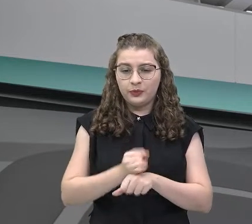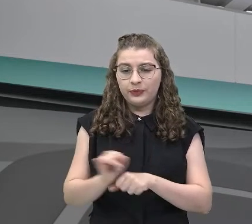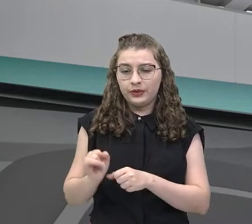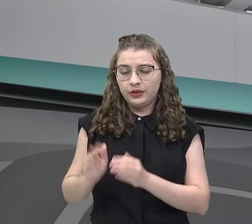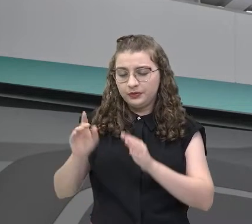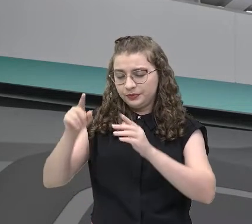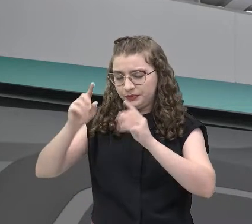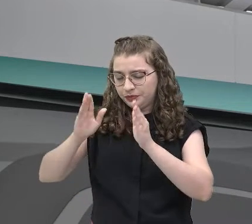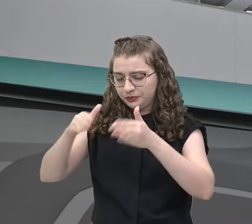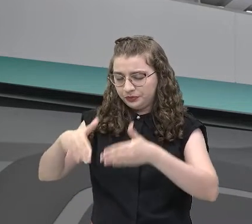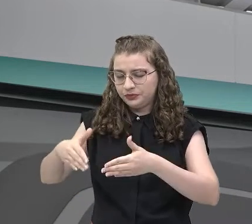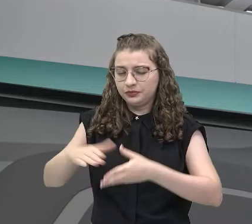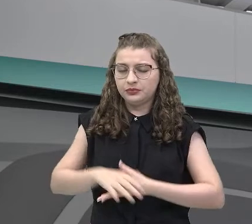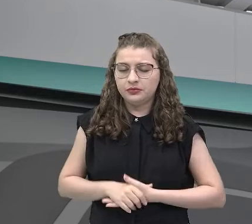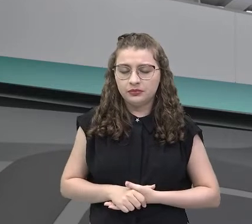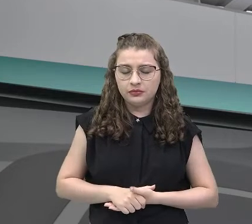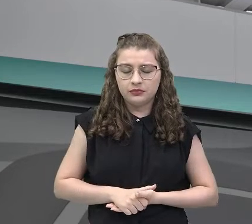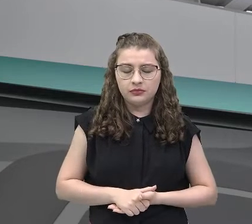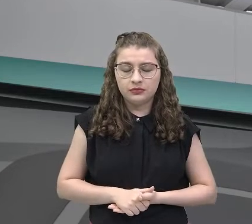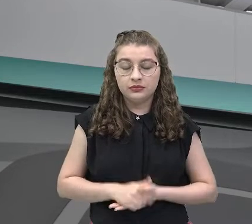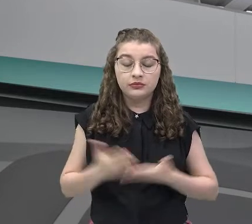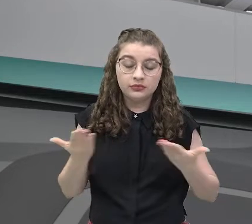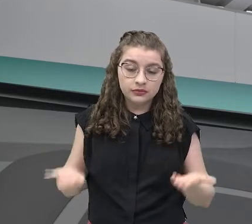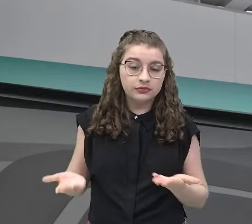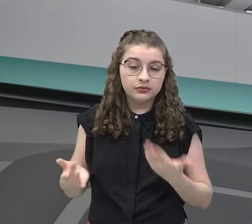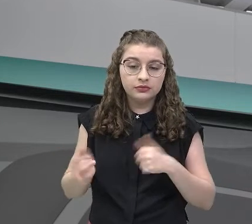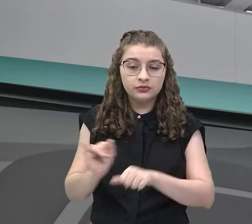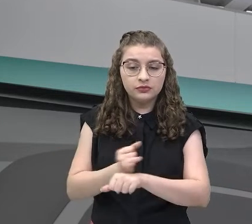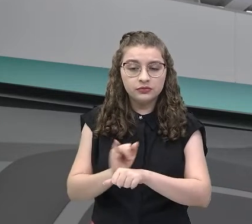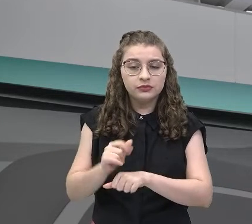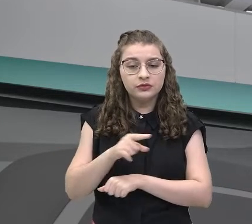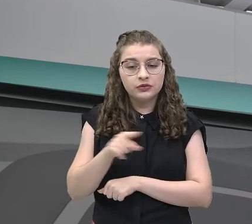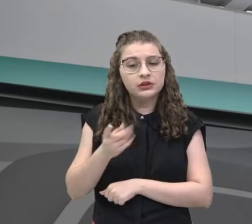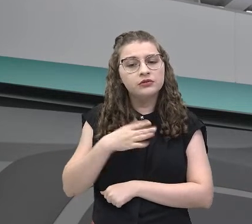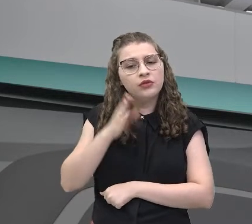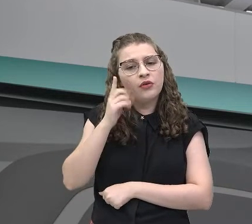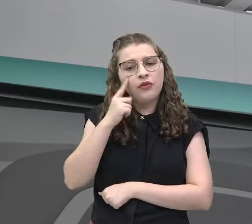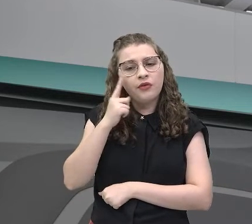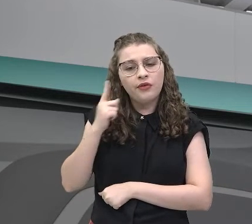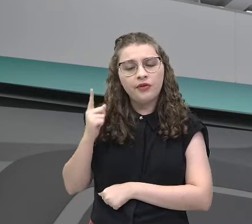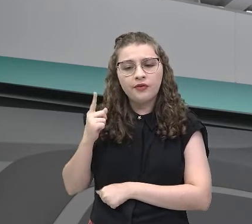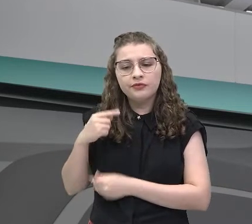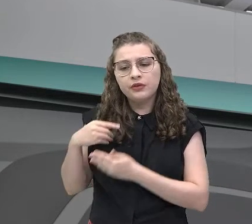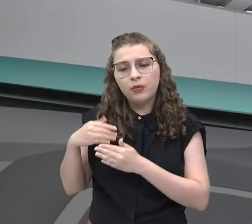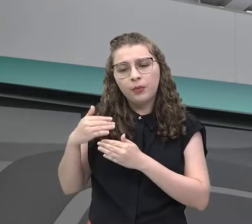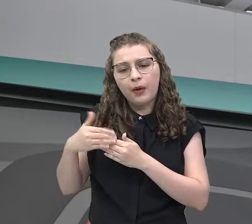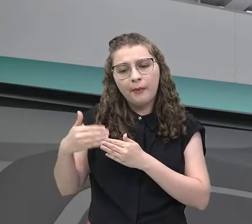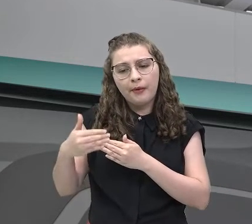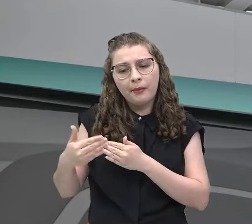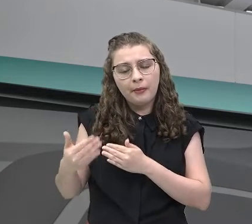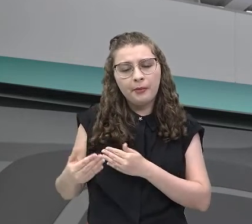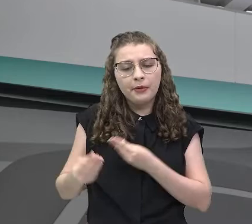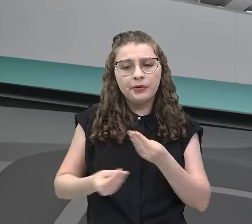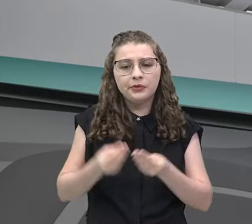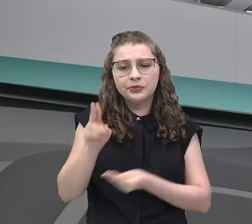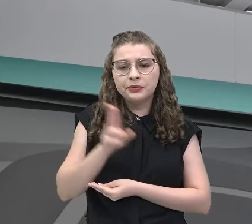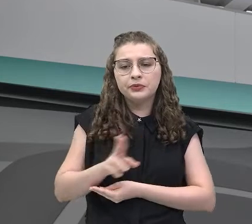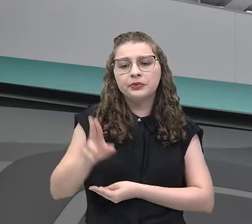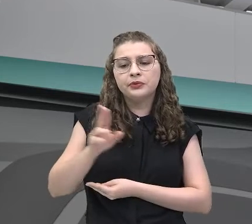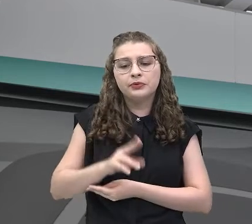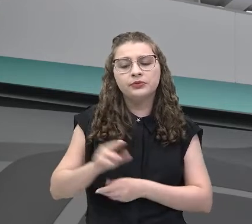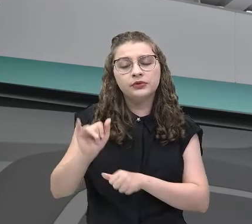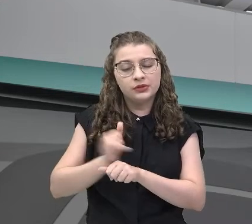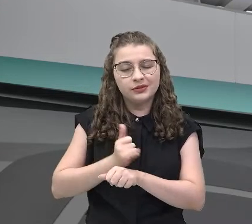skimming. Então, agora, eu quero que vocês acompanhem comigo o nosso passo a passo de como utilizar essa estratégia